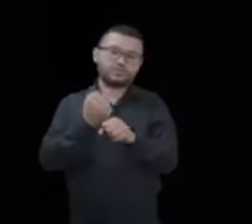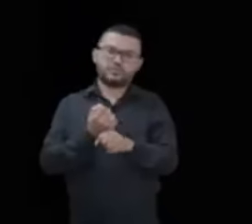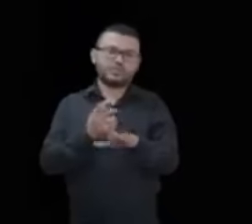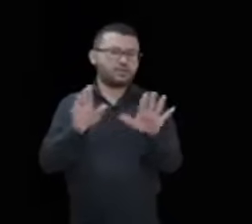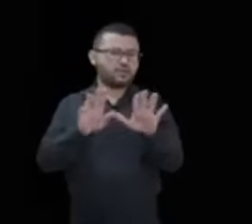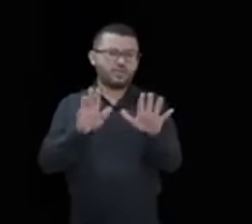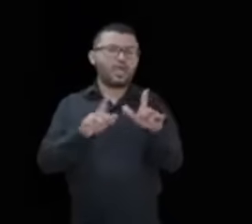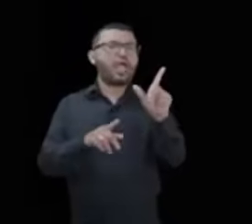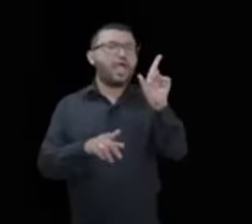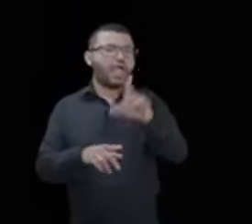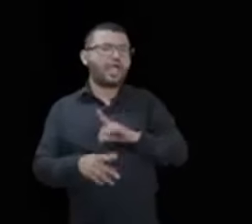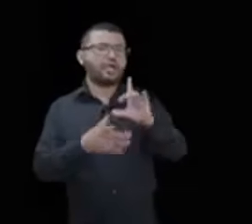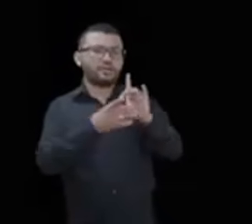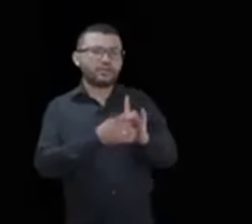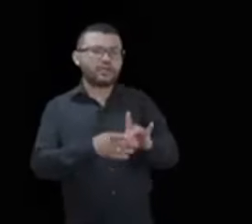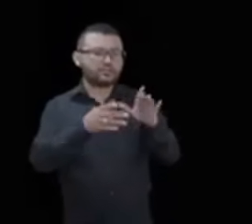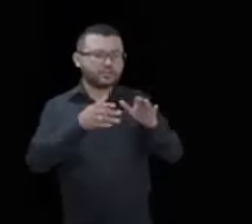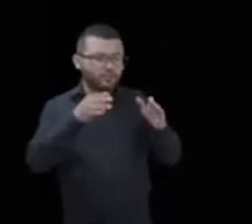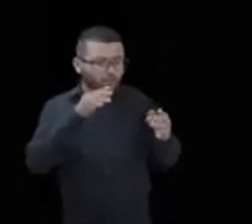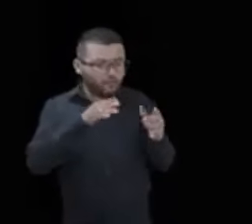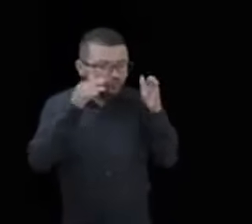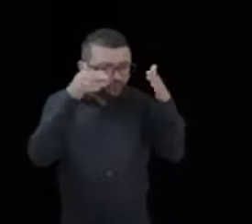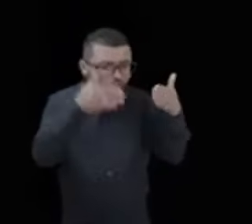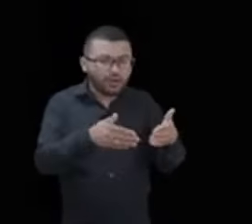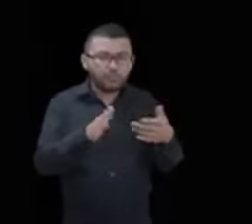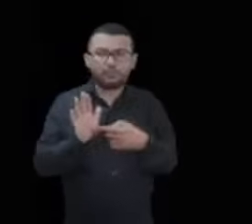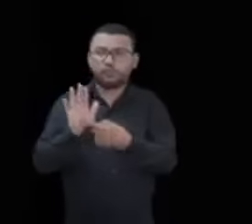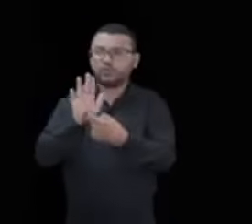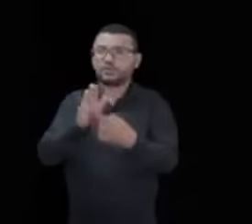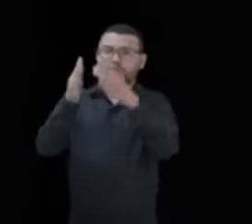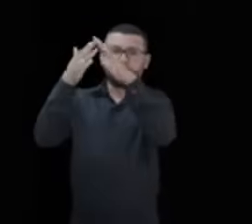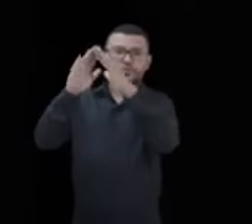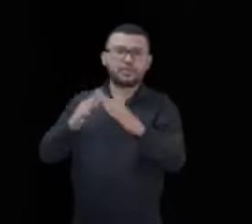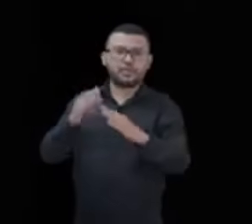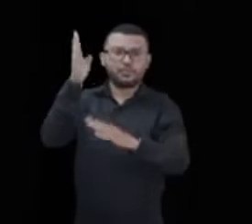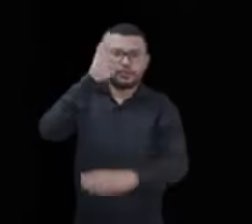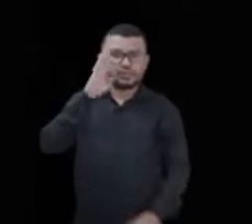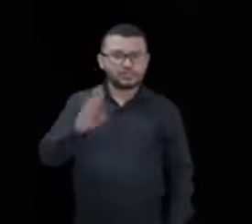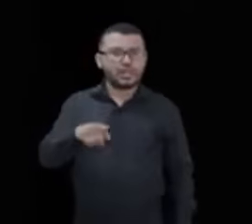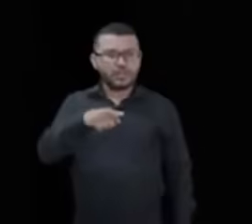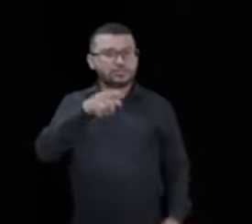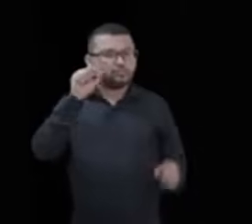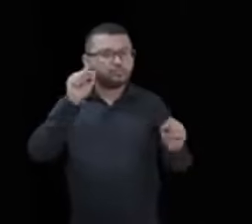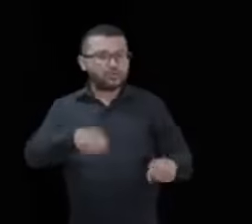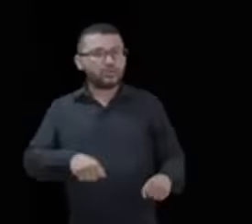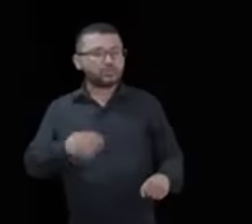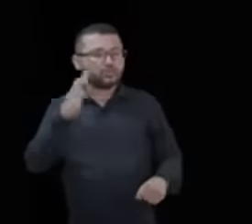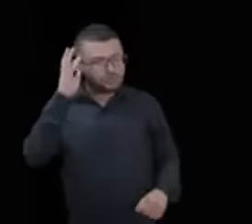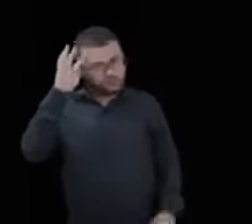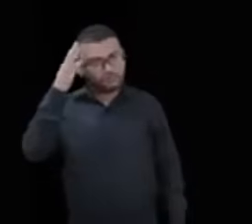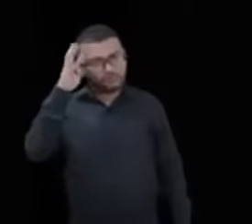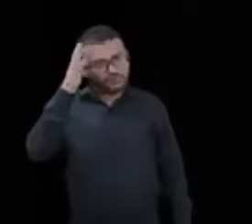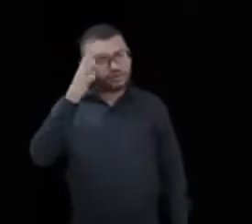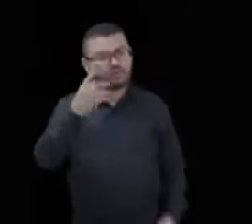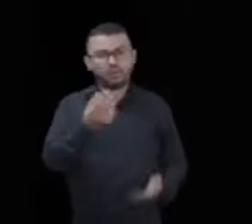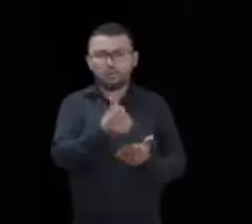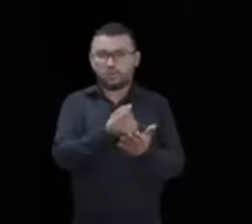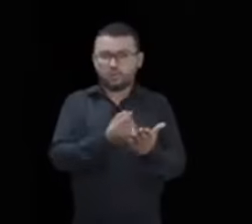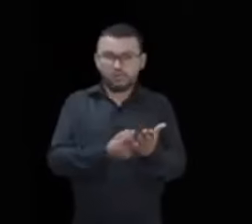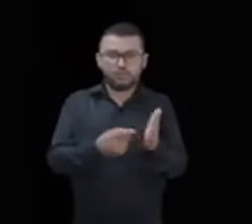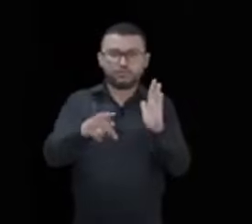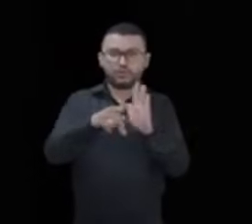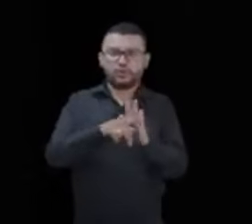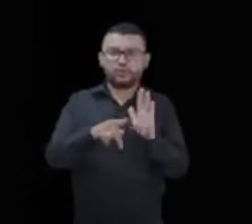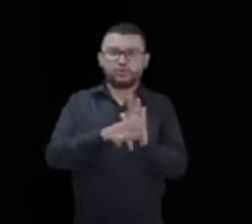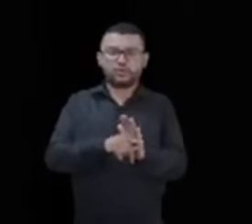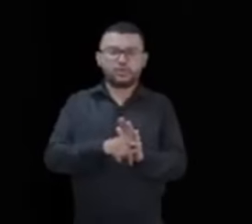é democracia direta, é nós mostrarmos à periferia do Brasil que eles podem decidir, que o orçamento não é